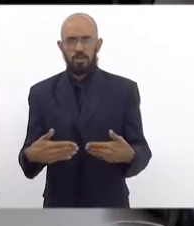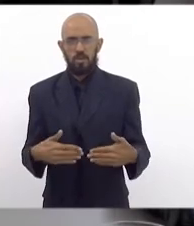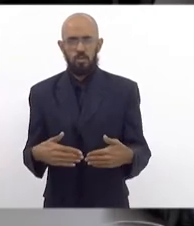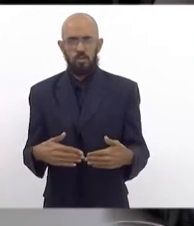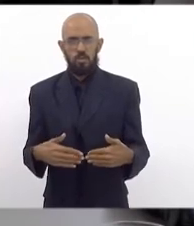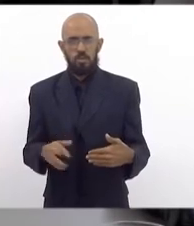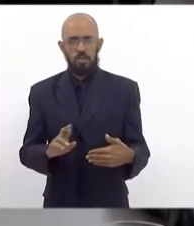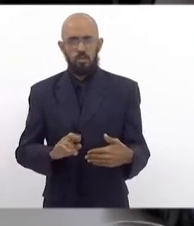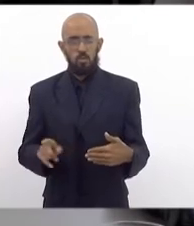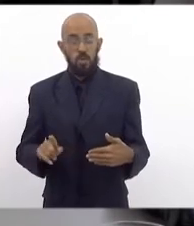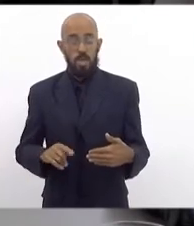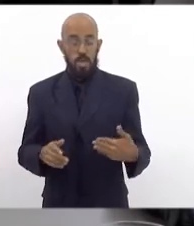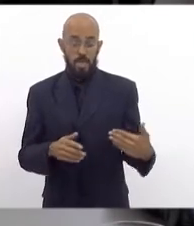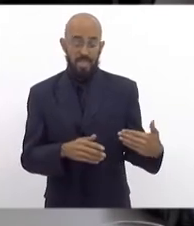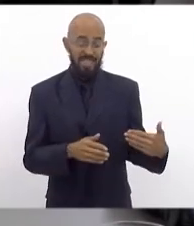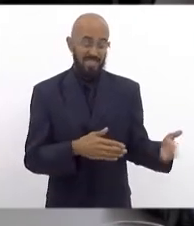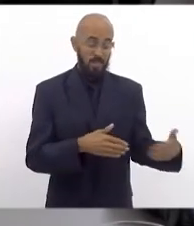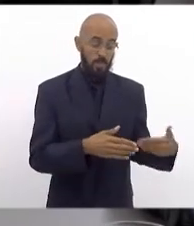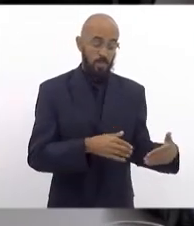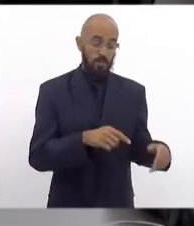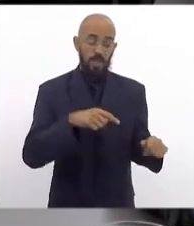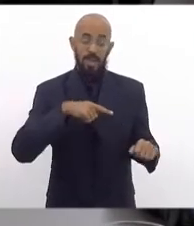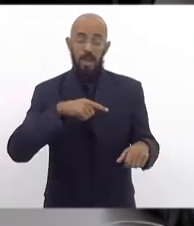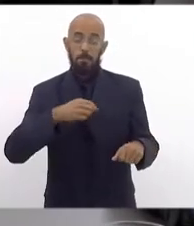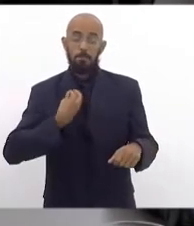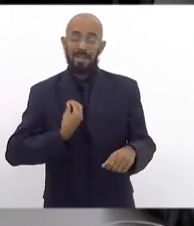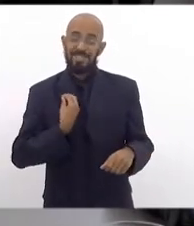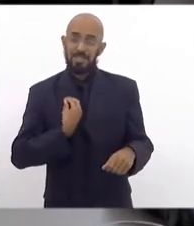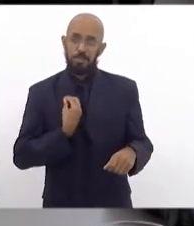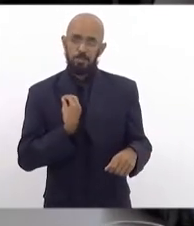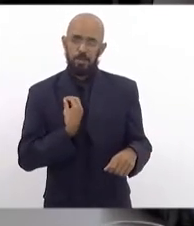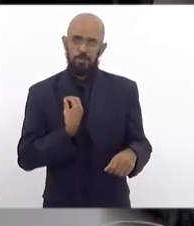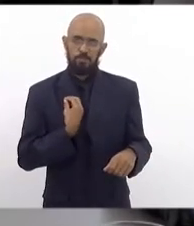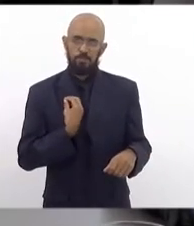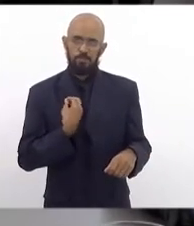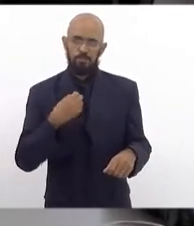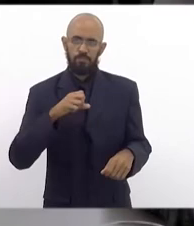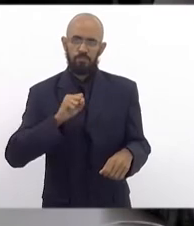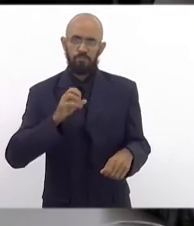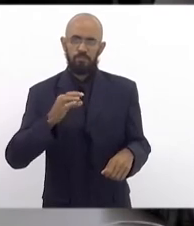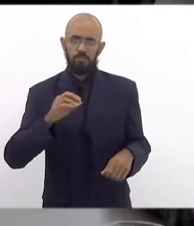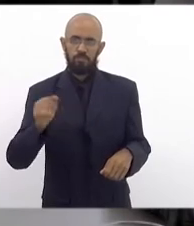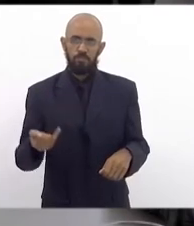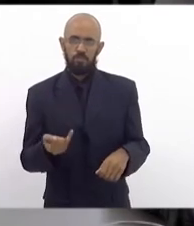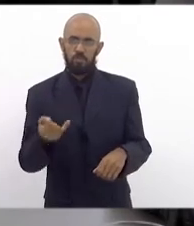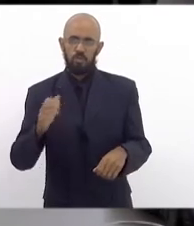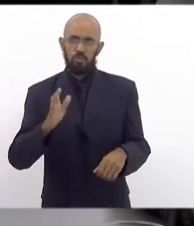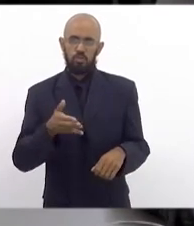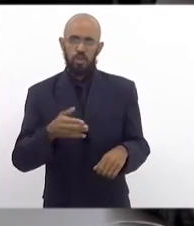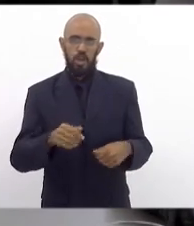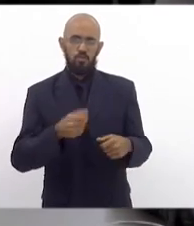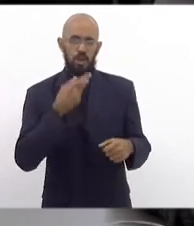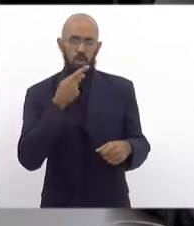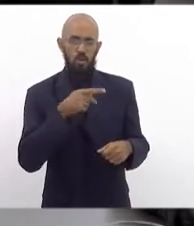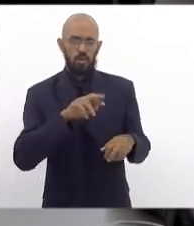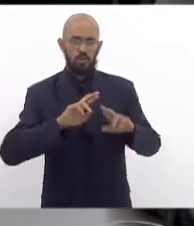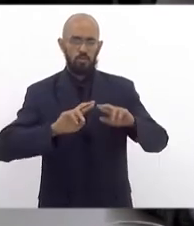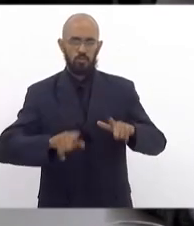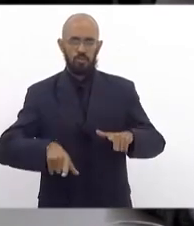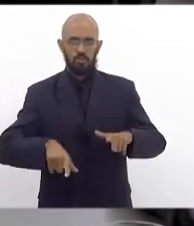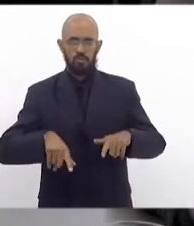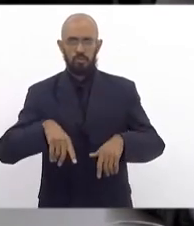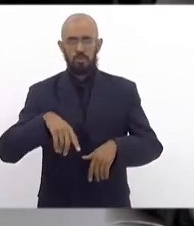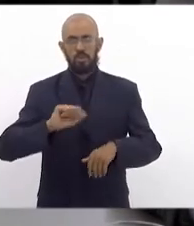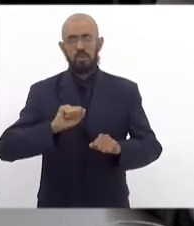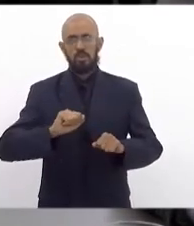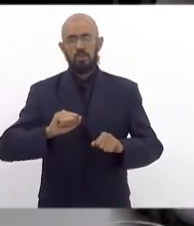e não é industrialização industrialização o STJ já definiu a diferença entre industrializar e fabricar então